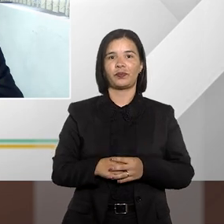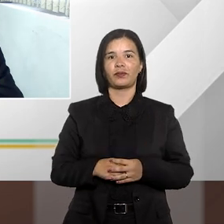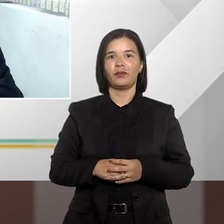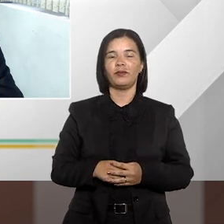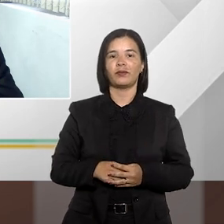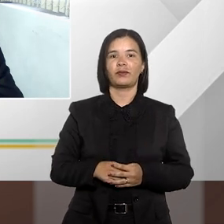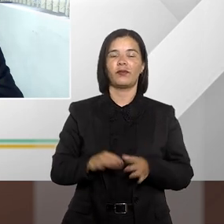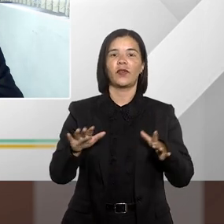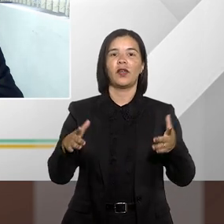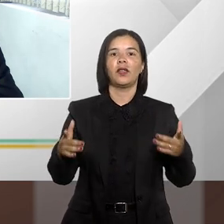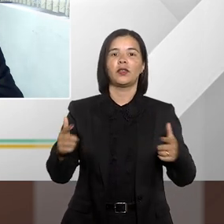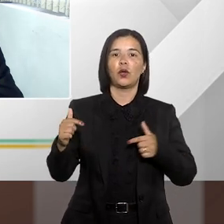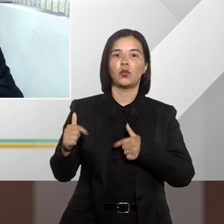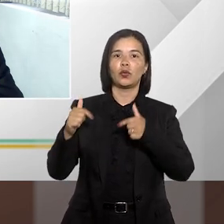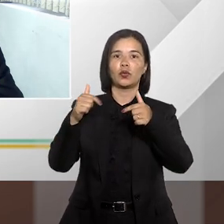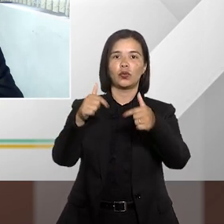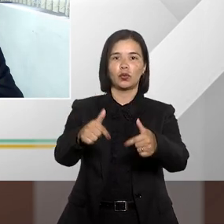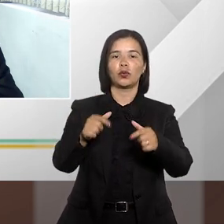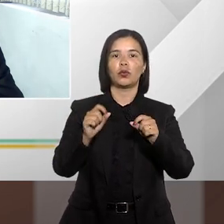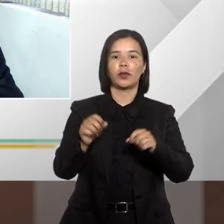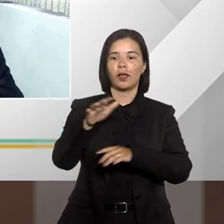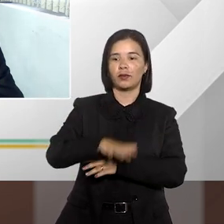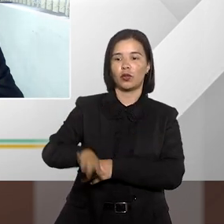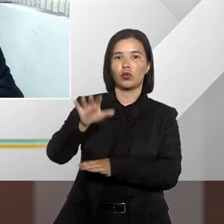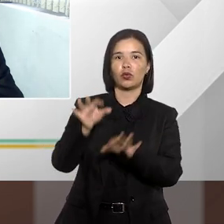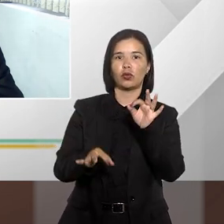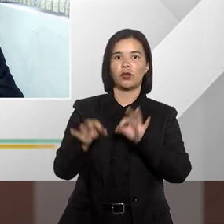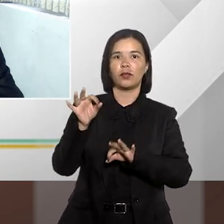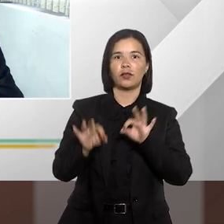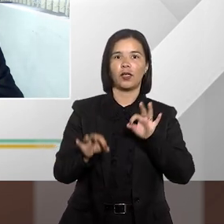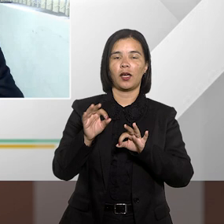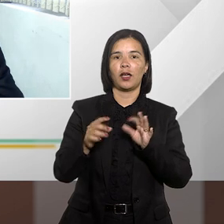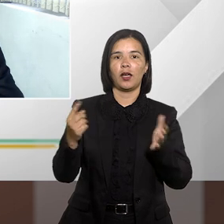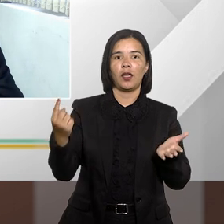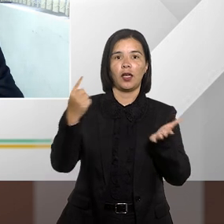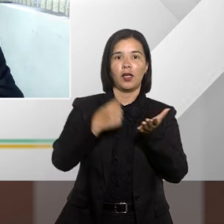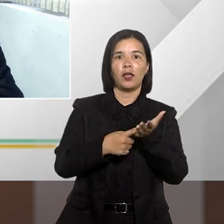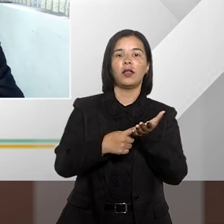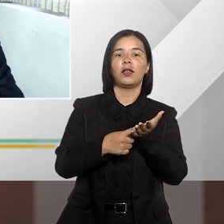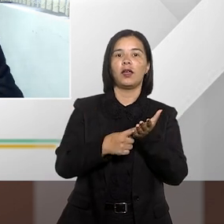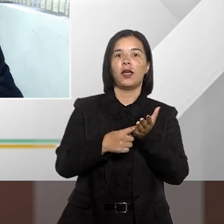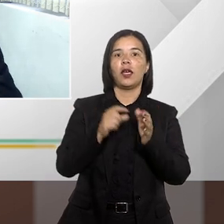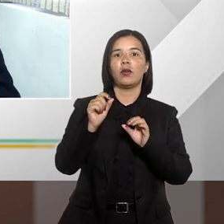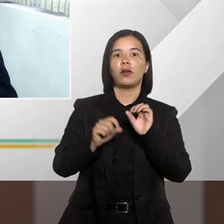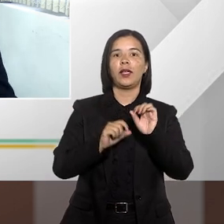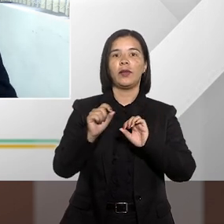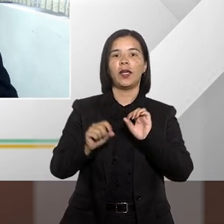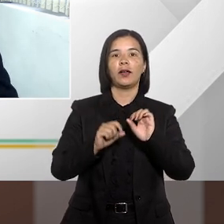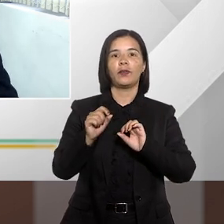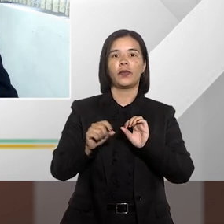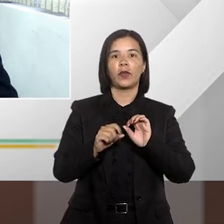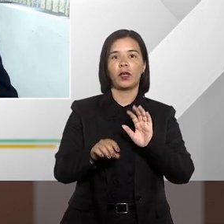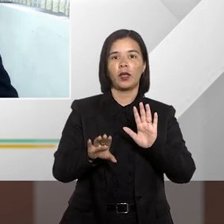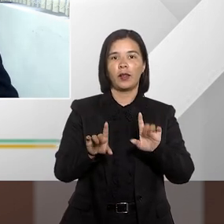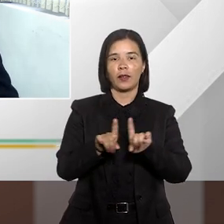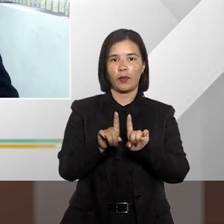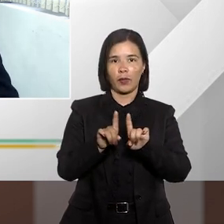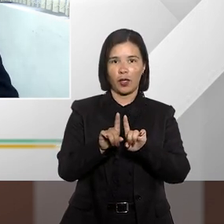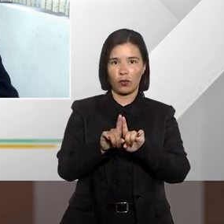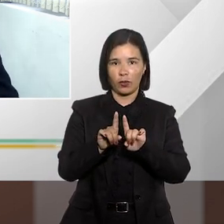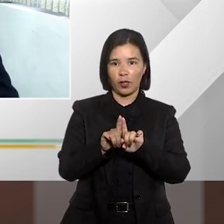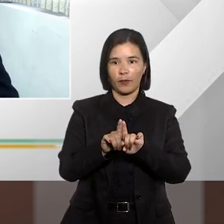Falando ainda dessa atuação do Judiciário, uma decisão inédita proferida em liminar pelo ministro aqui do STJ, Rogério Schietti